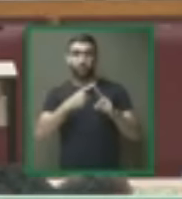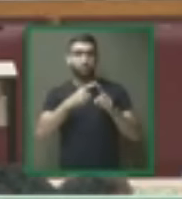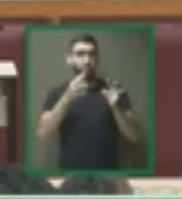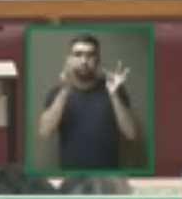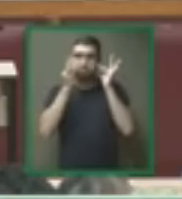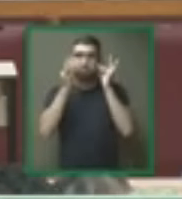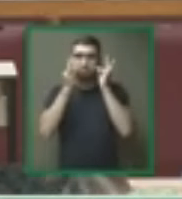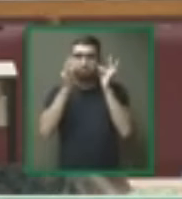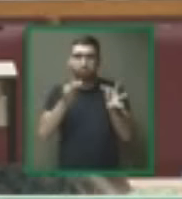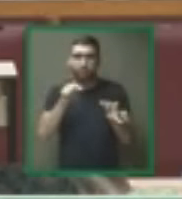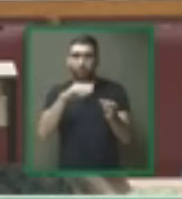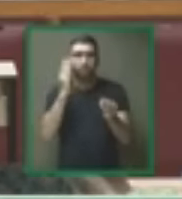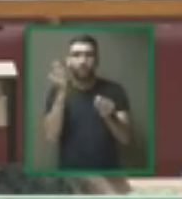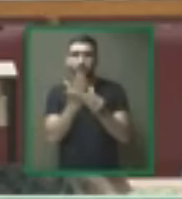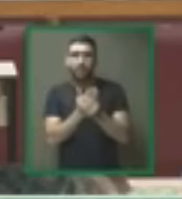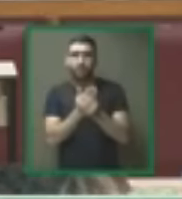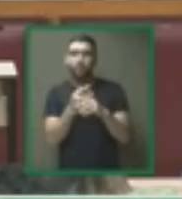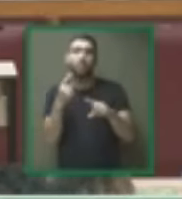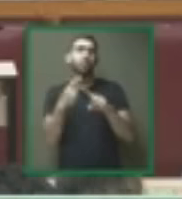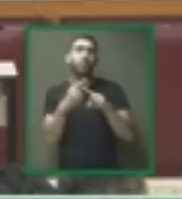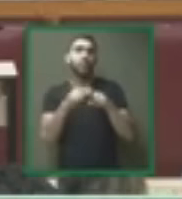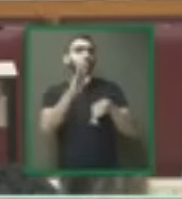Como testemunha nesse caso.